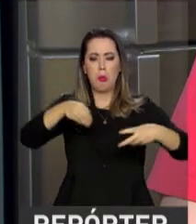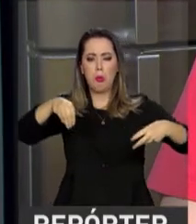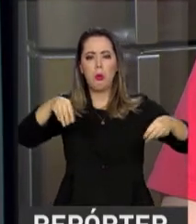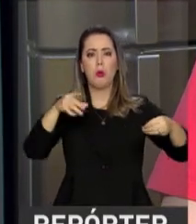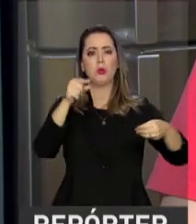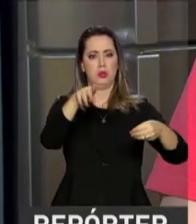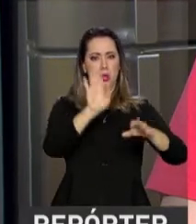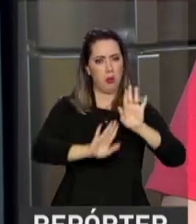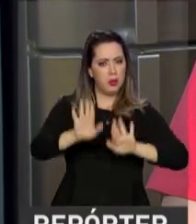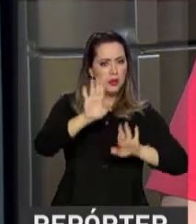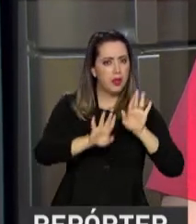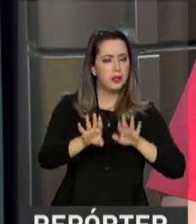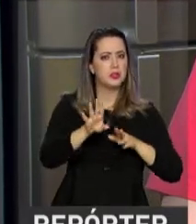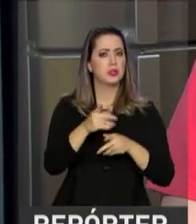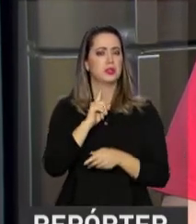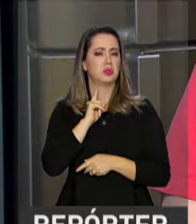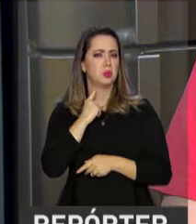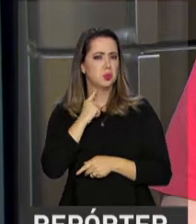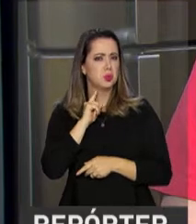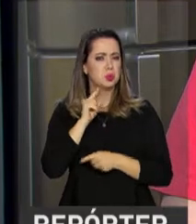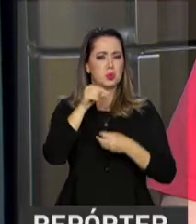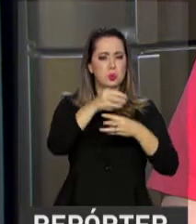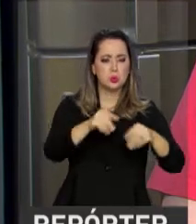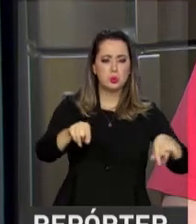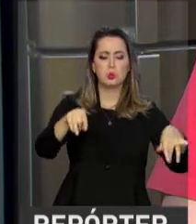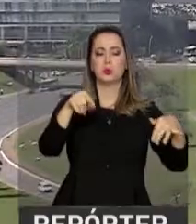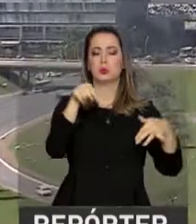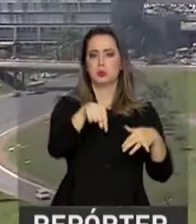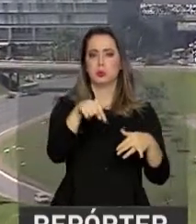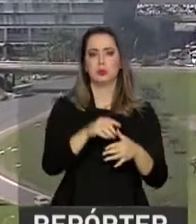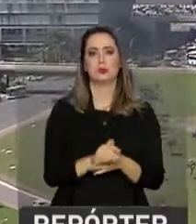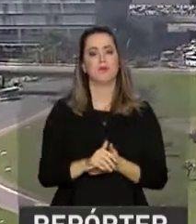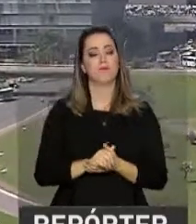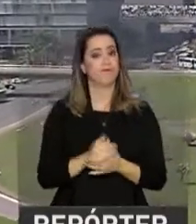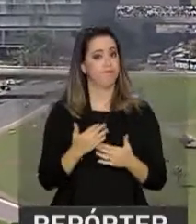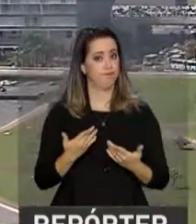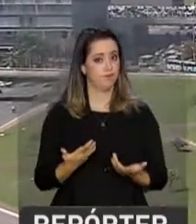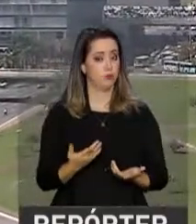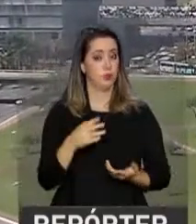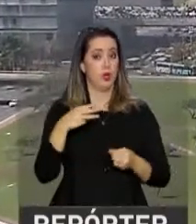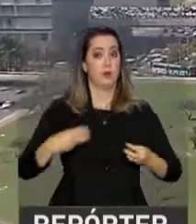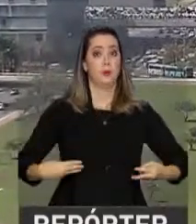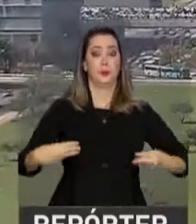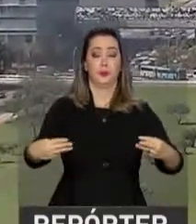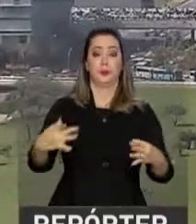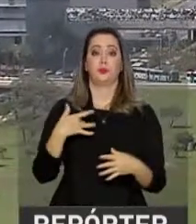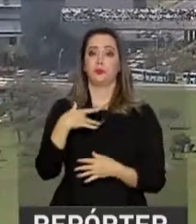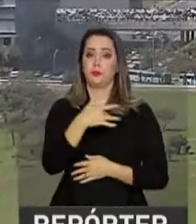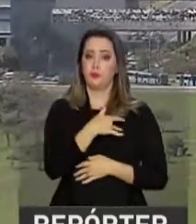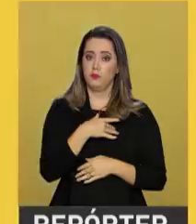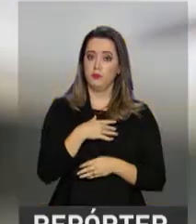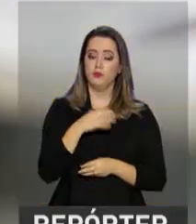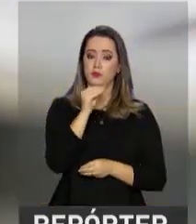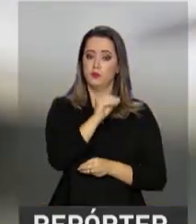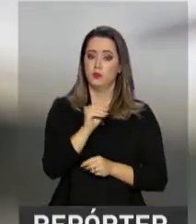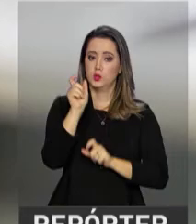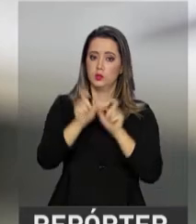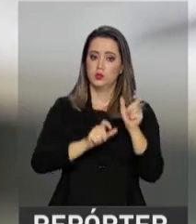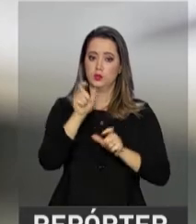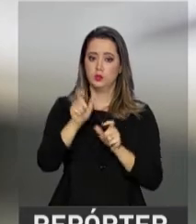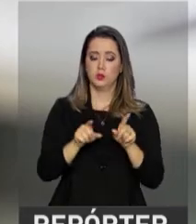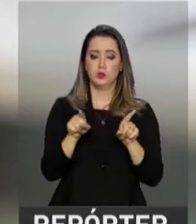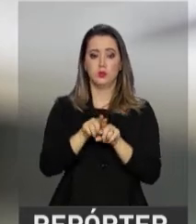que mais acontece em relação a ter diarreia depois do processo. E o Ministério da Saúde, também preocupado em garantir o bem-estar dos